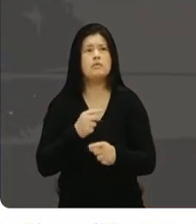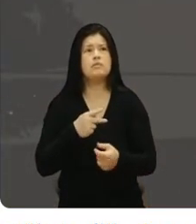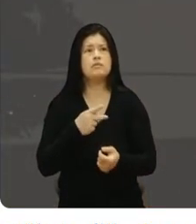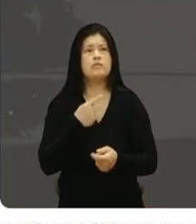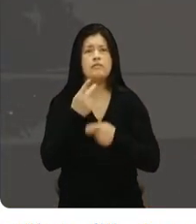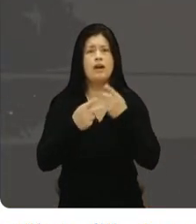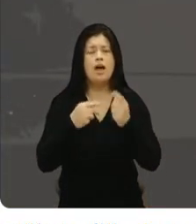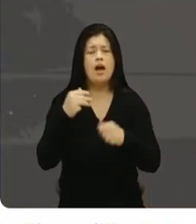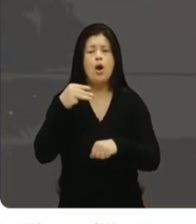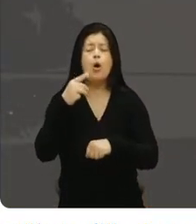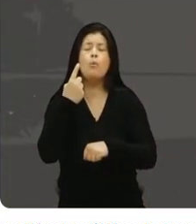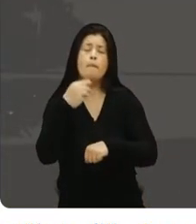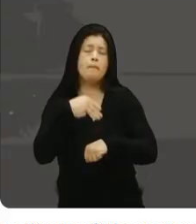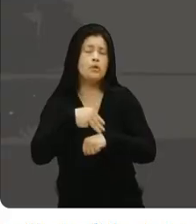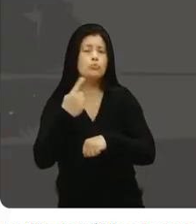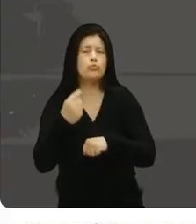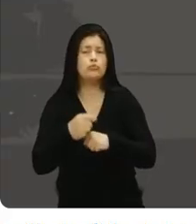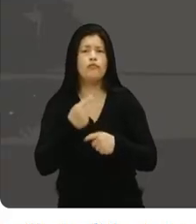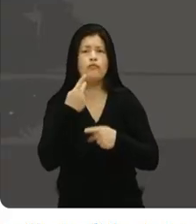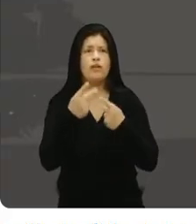um minutinho aí faltando.